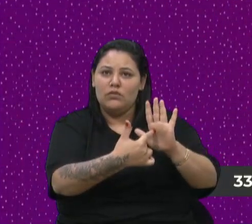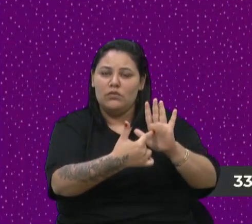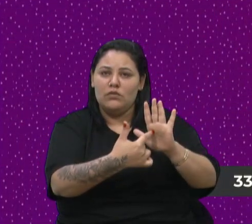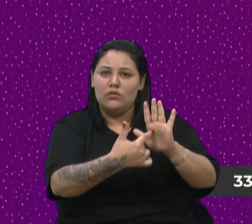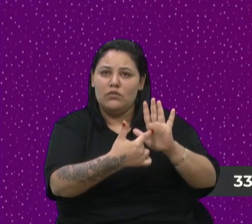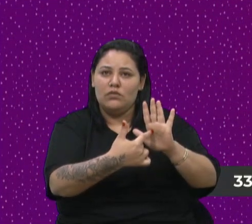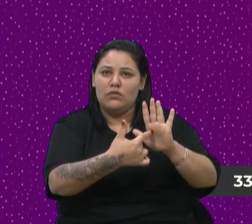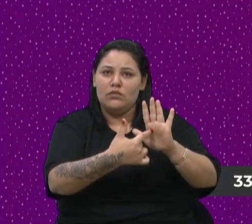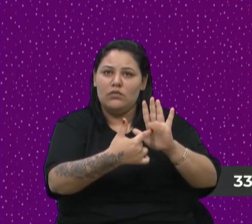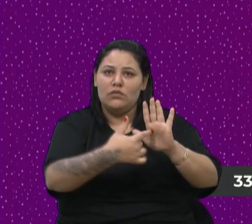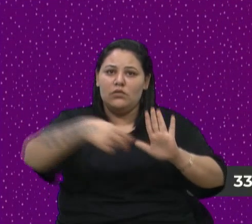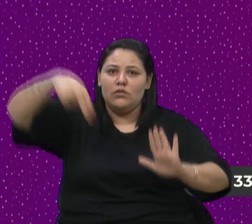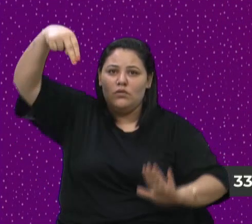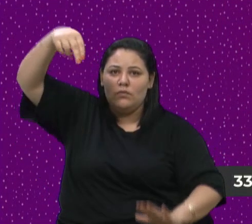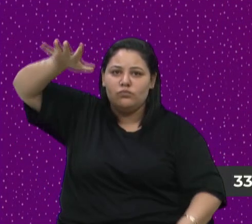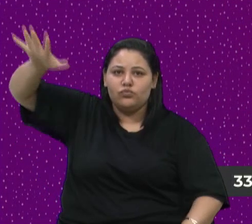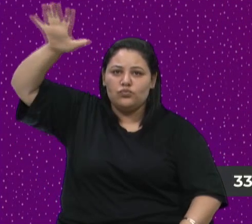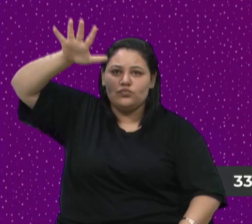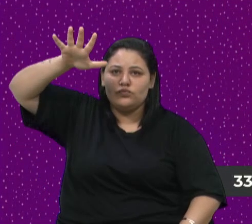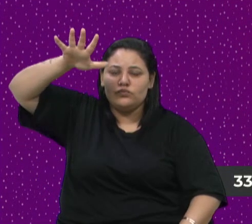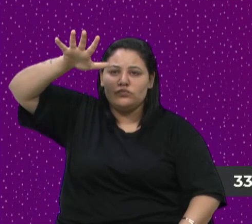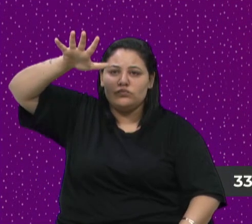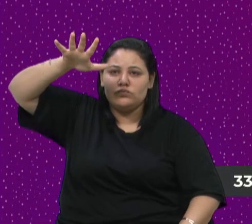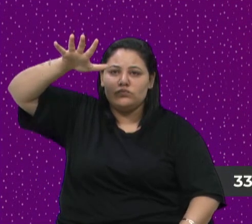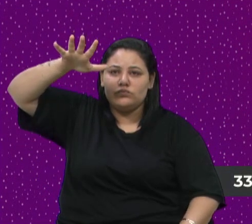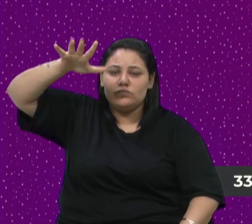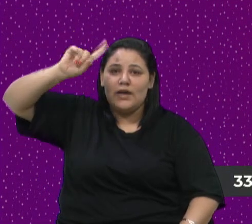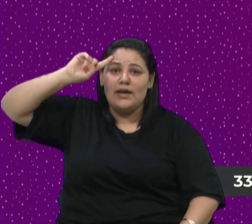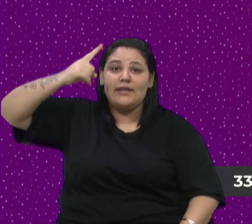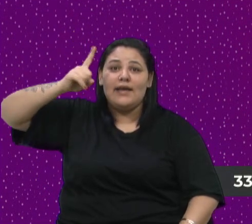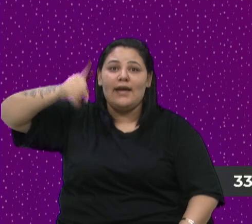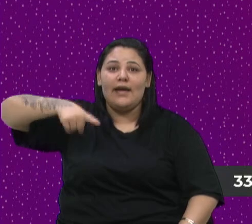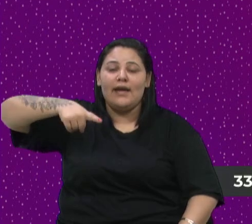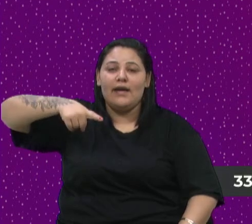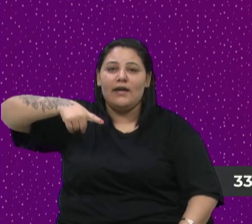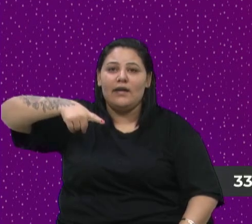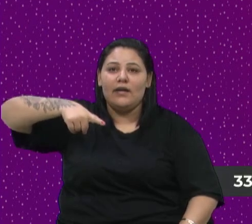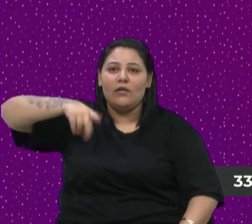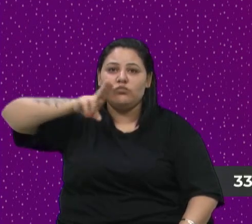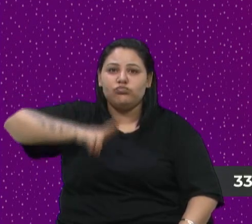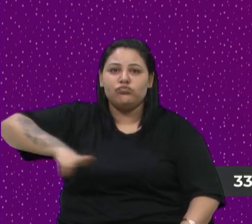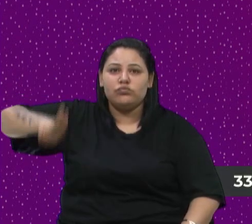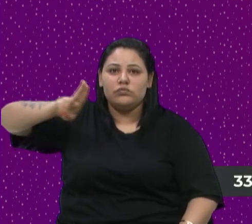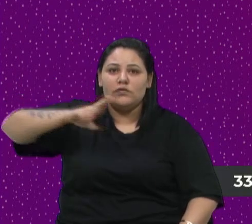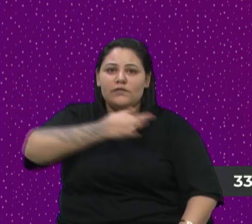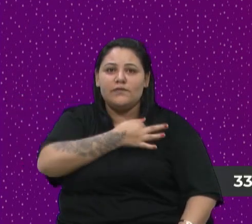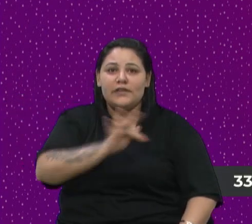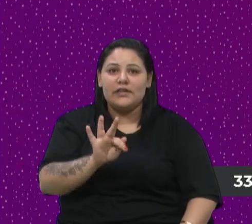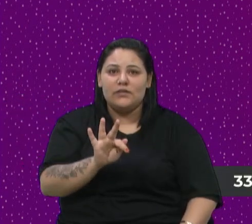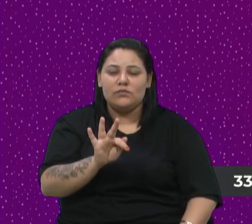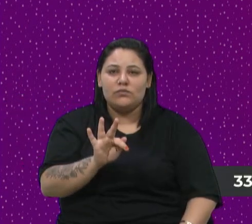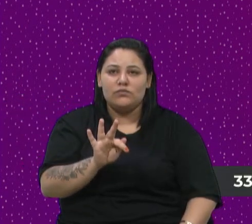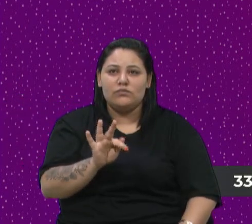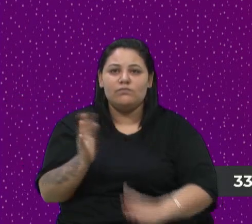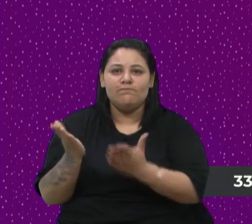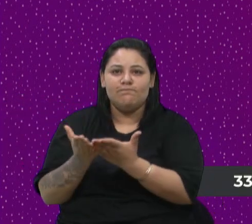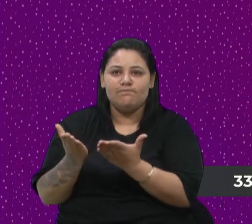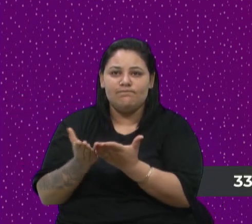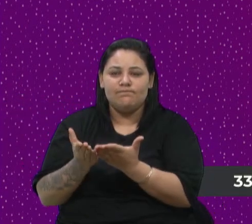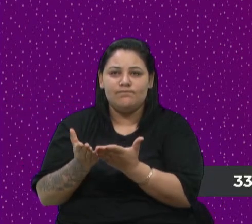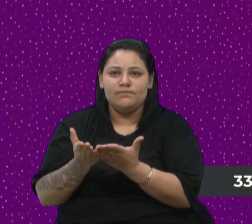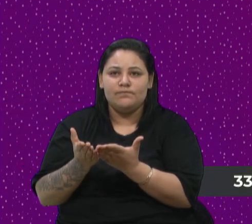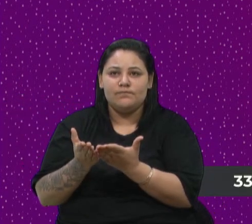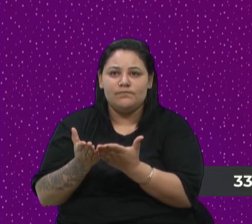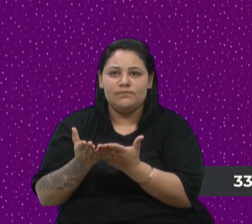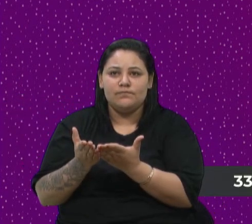pega toda essa região, a ideia é uma universidade federal que está, assim,